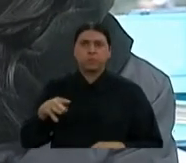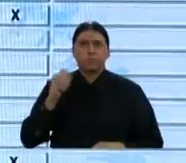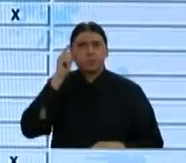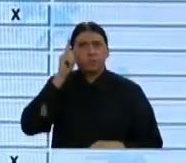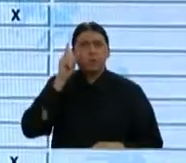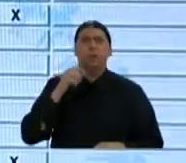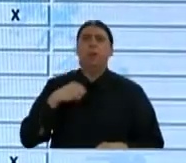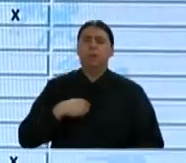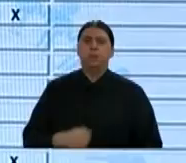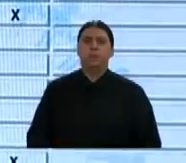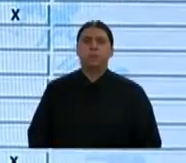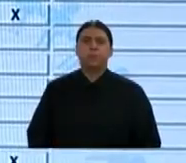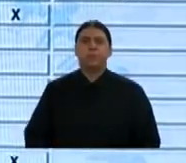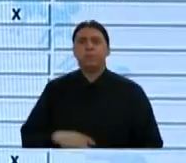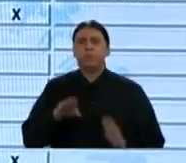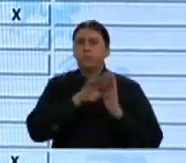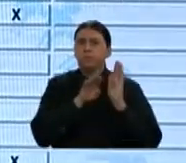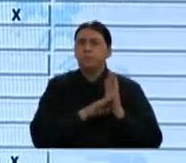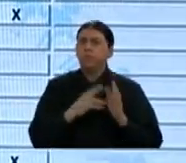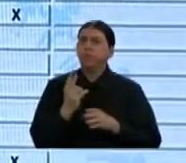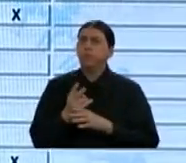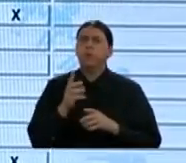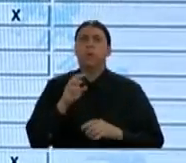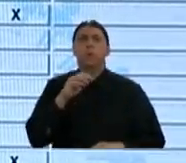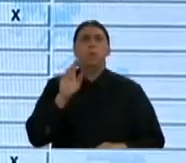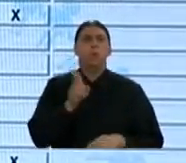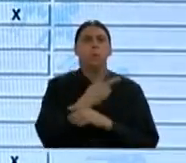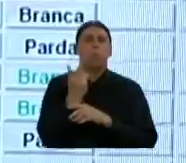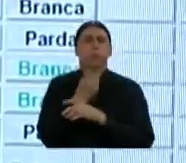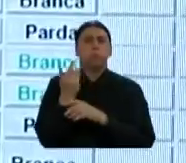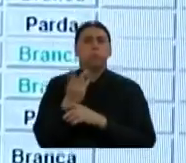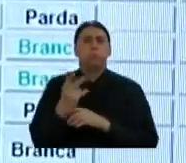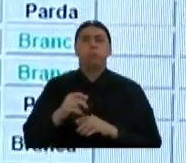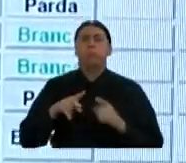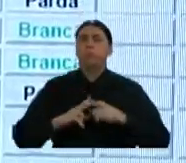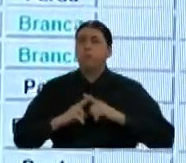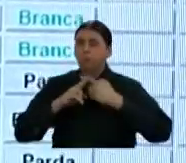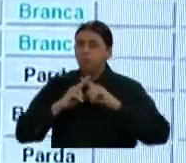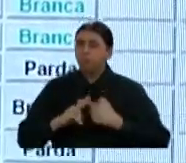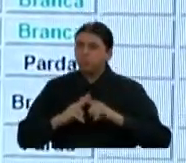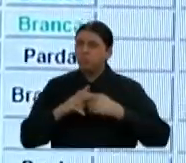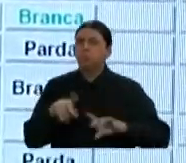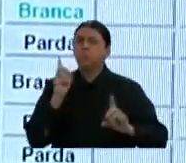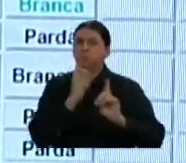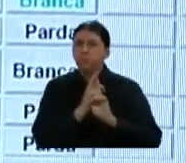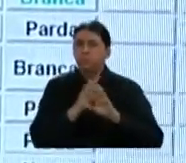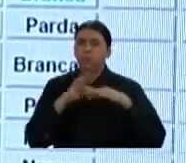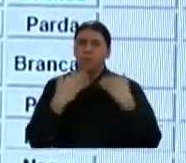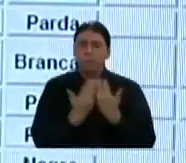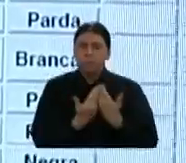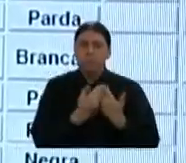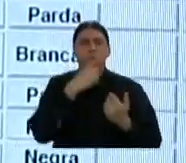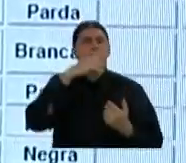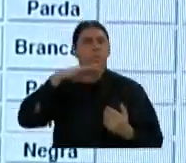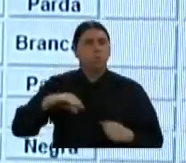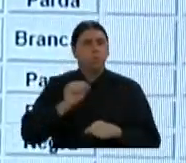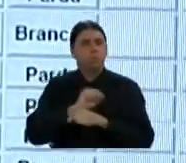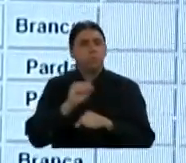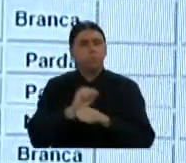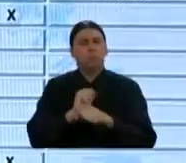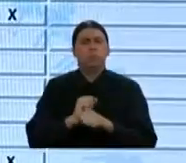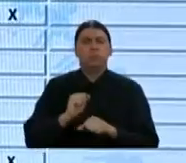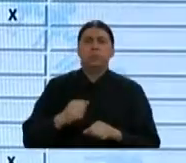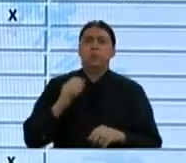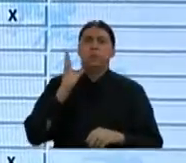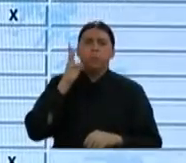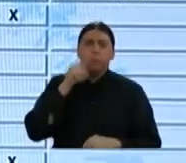desenhos o projeto busca se foi uma das ferramentas criadas para aproximar as famílias das crianças que esperam pela adoção